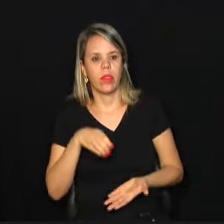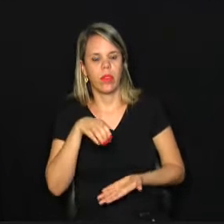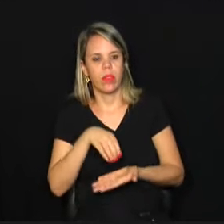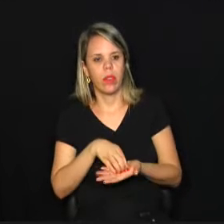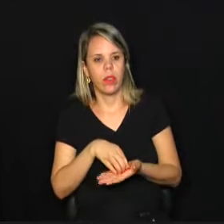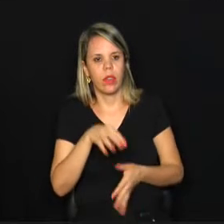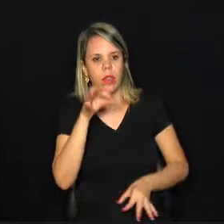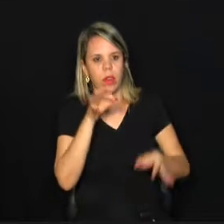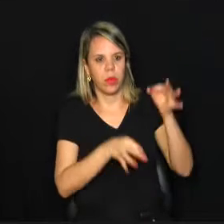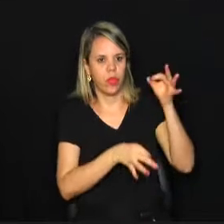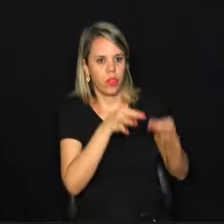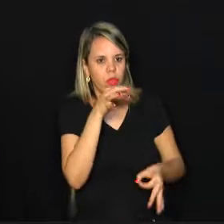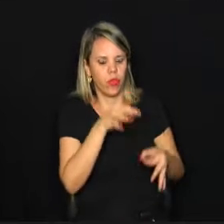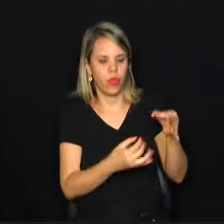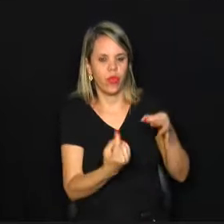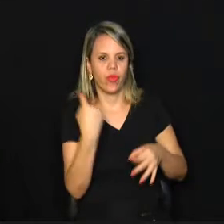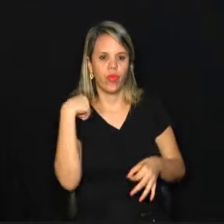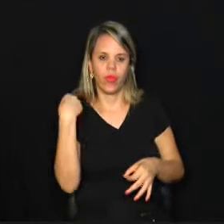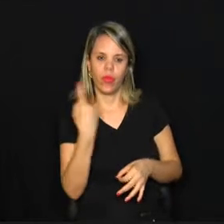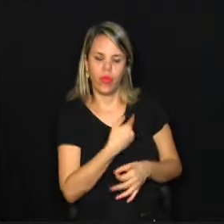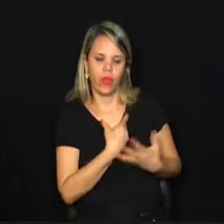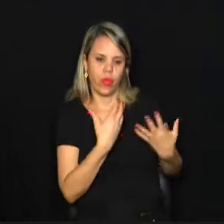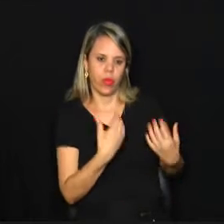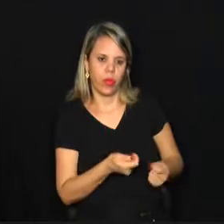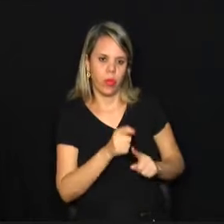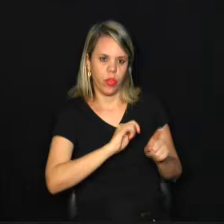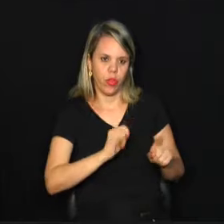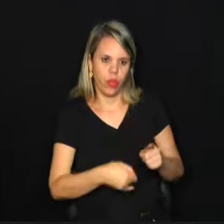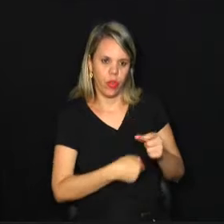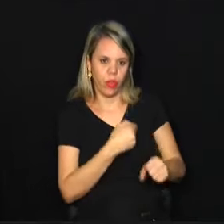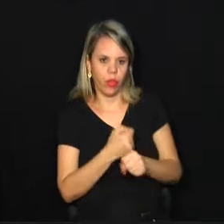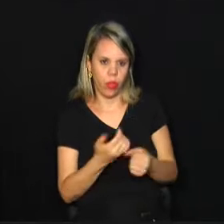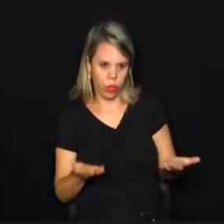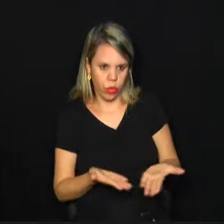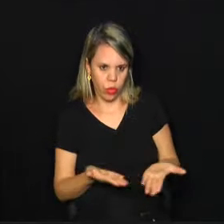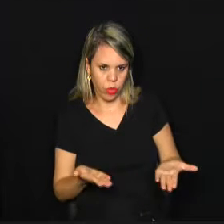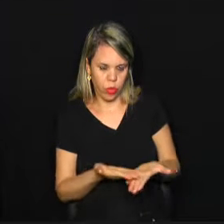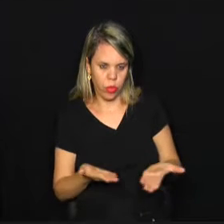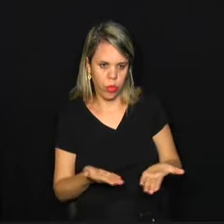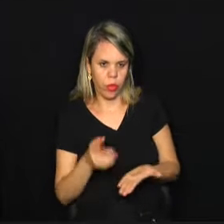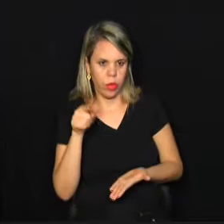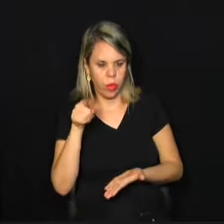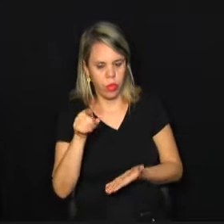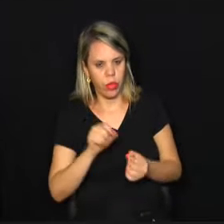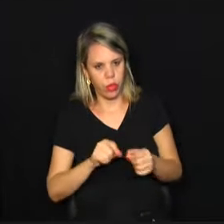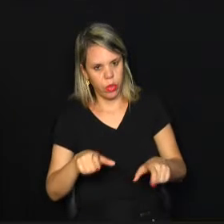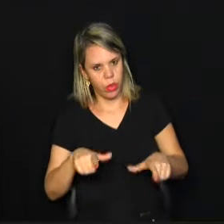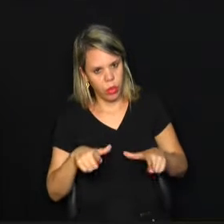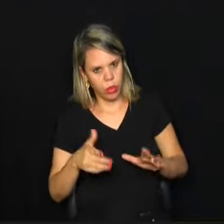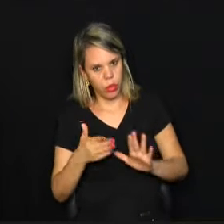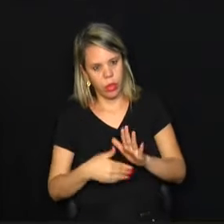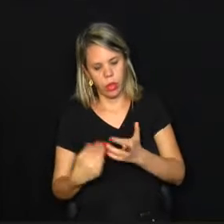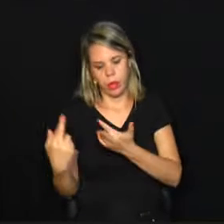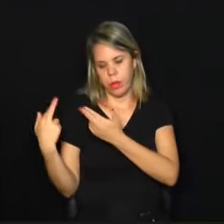Justiça. E quando nós assumimos em janeiro desse ano, essa decisão havia tomado e nos coube